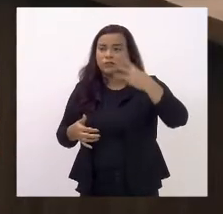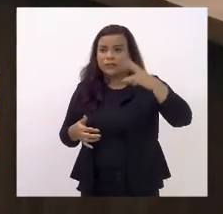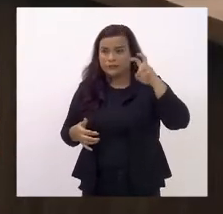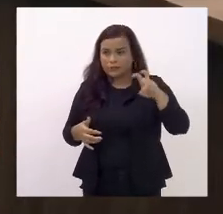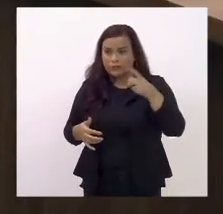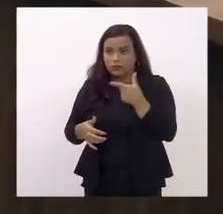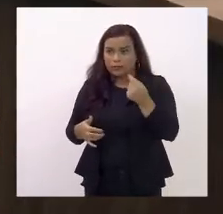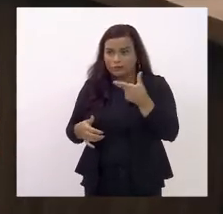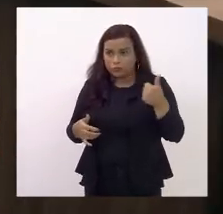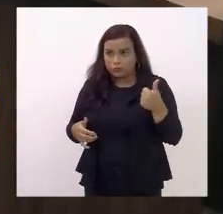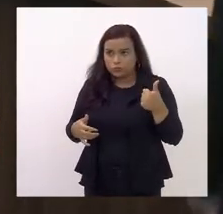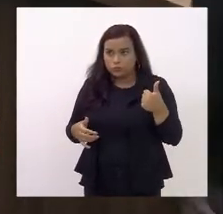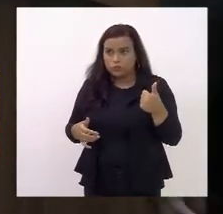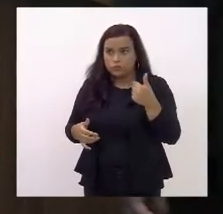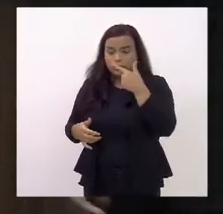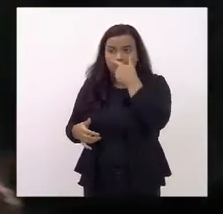21,